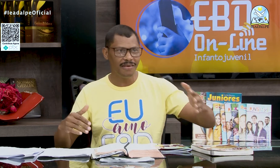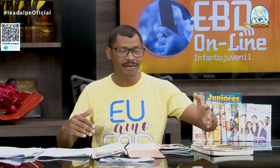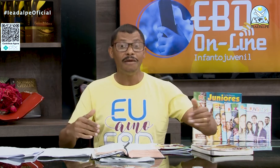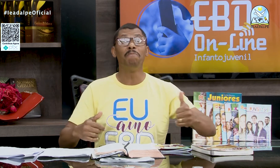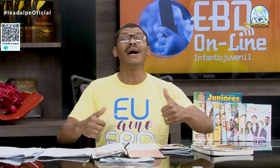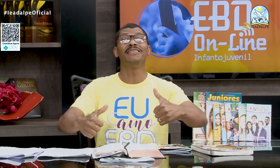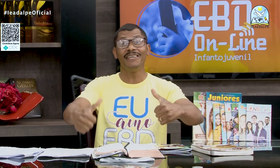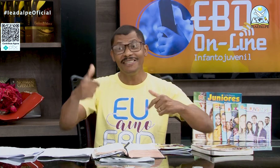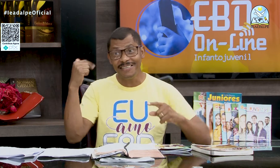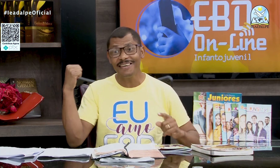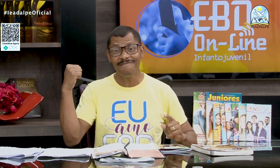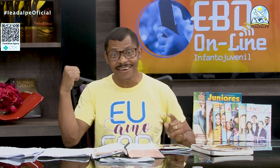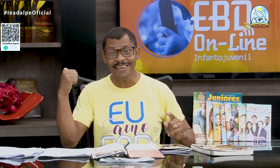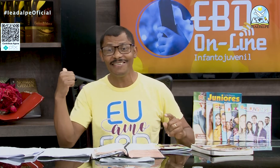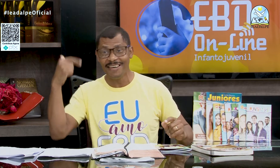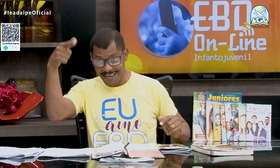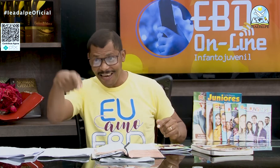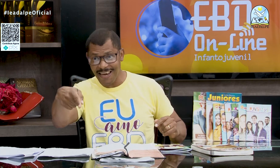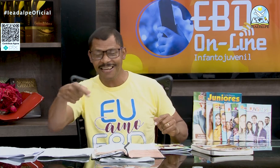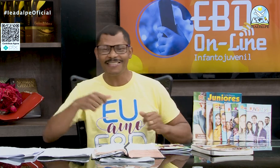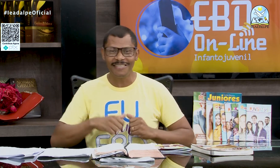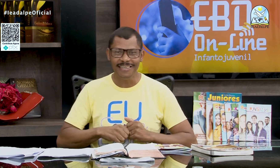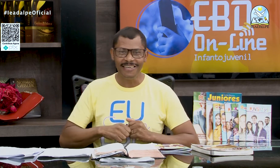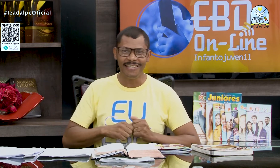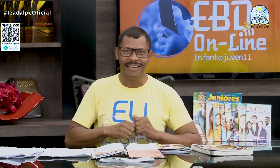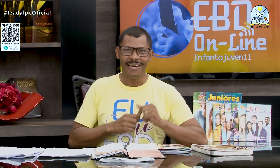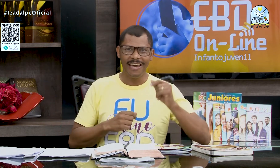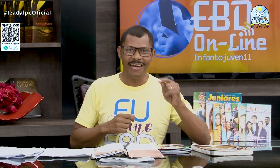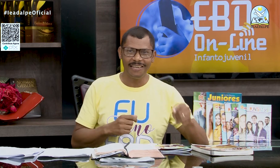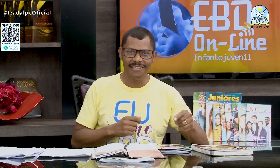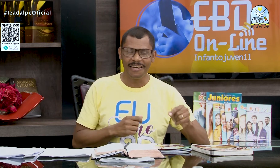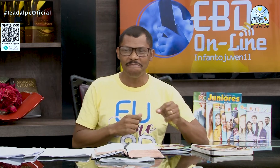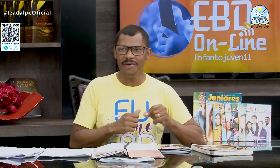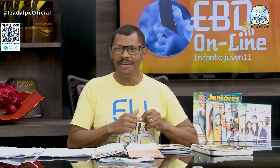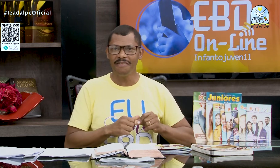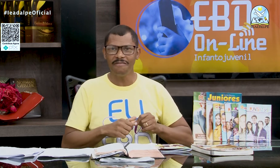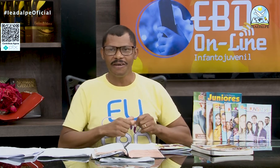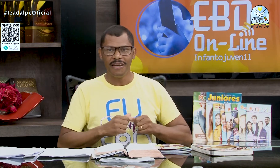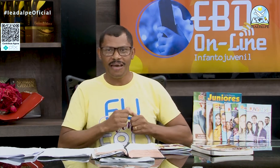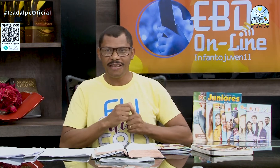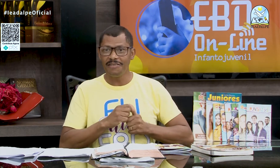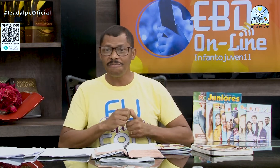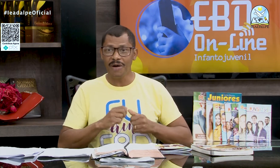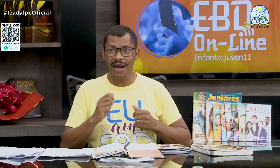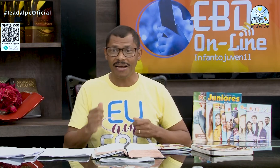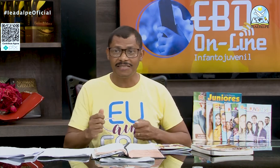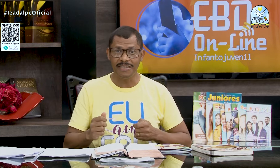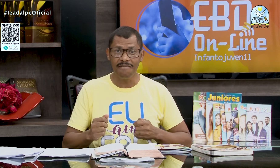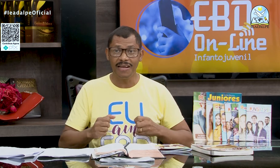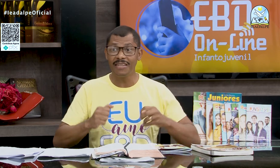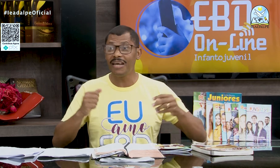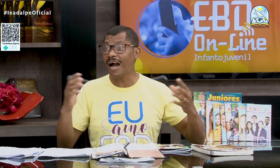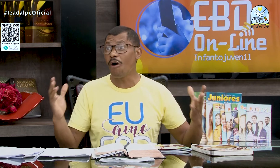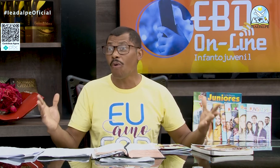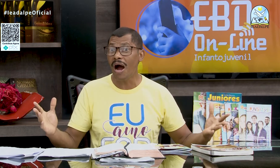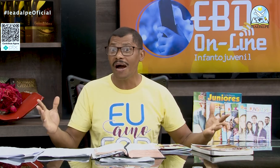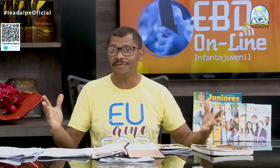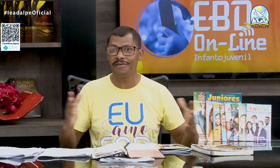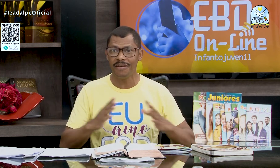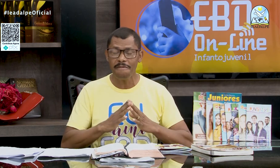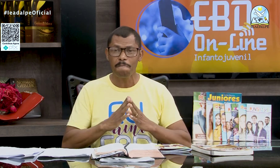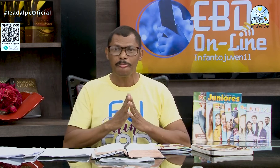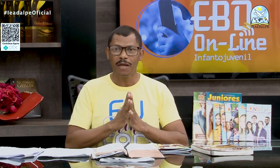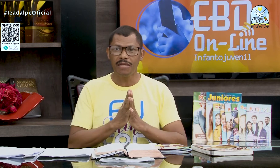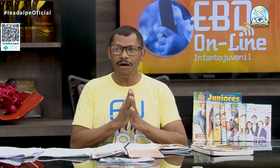cavalo de mais Antigamente era assim era de camelo era de embarcação era de